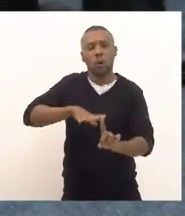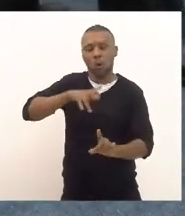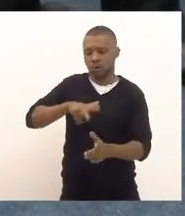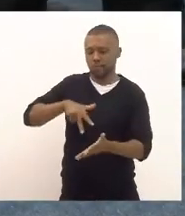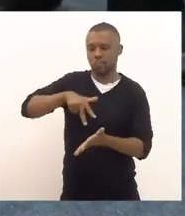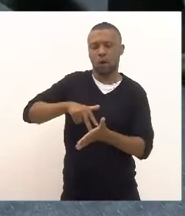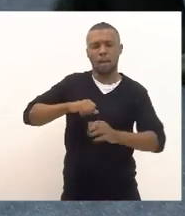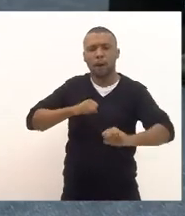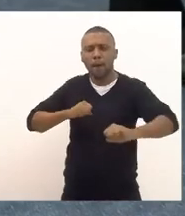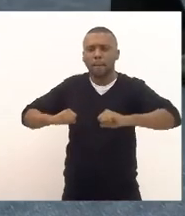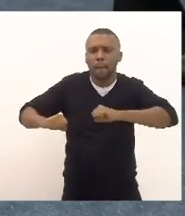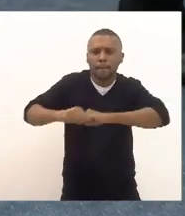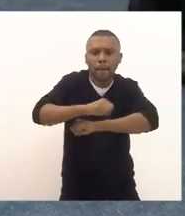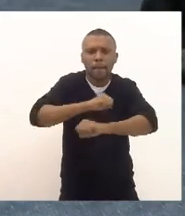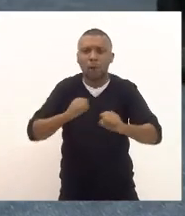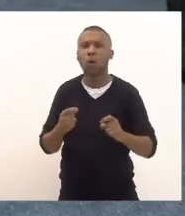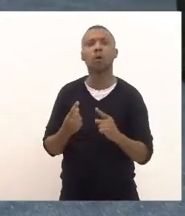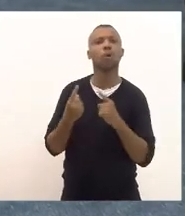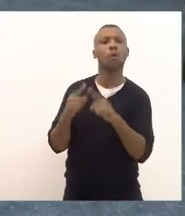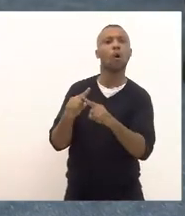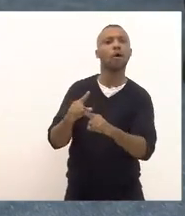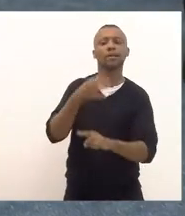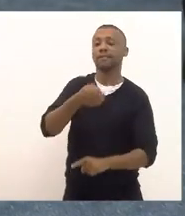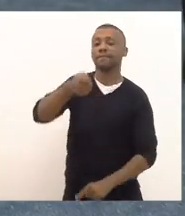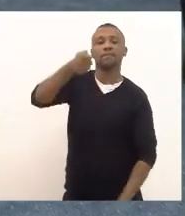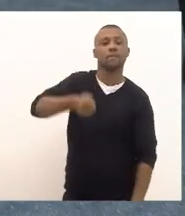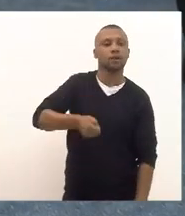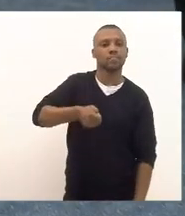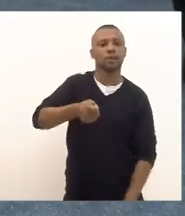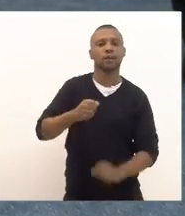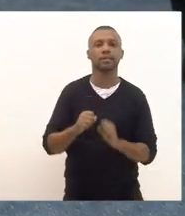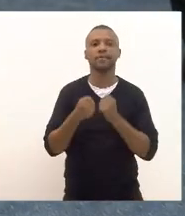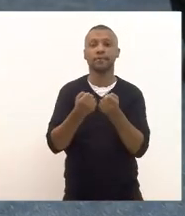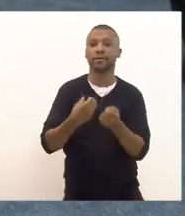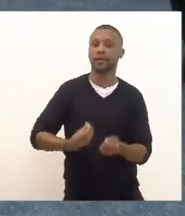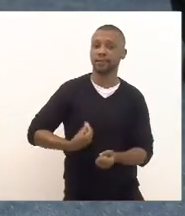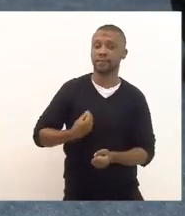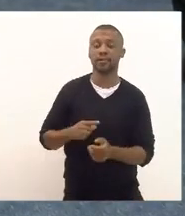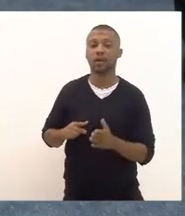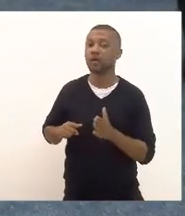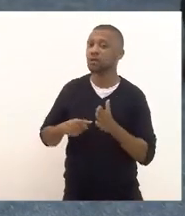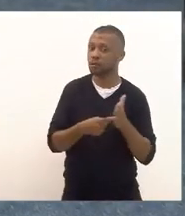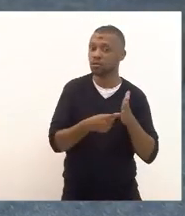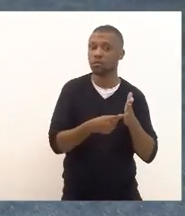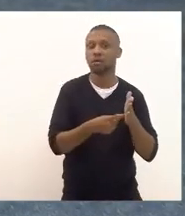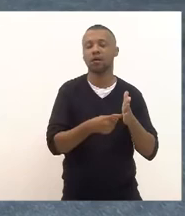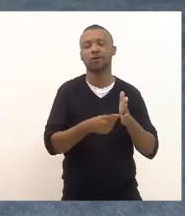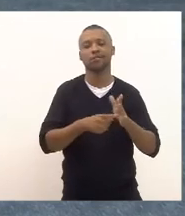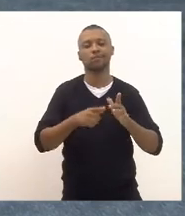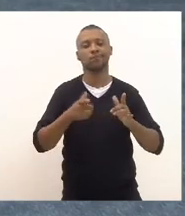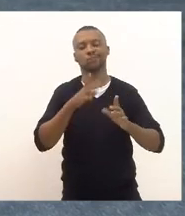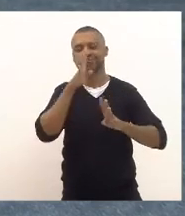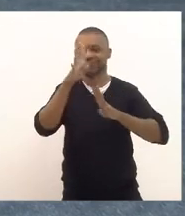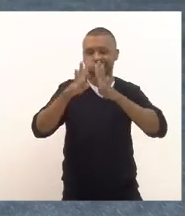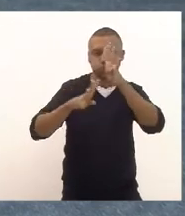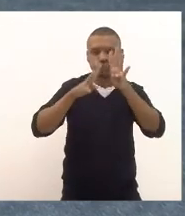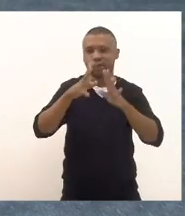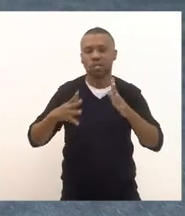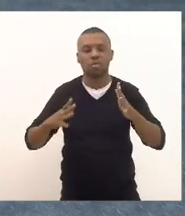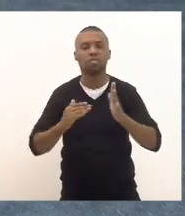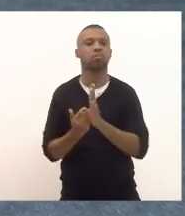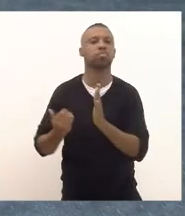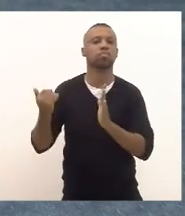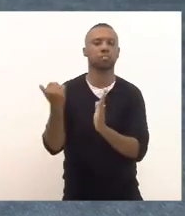e corajosas se colocando firmemente em defesa da vida e denunciando desmandos e exacerbações